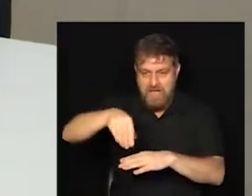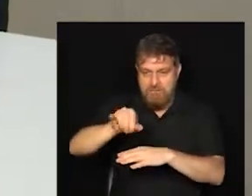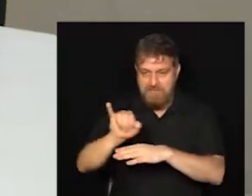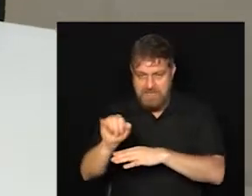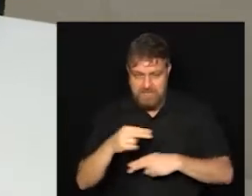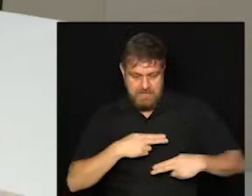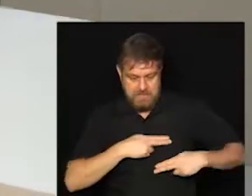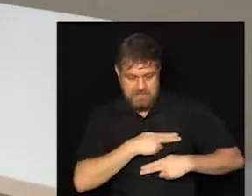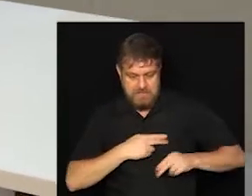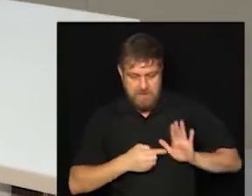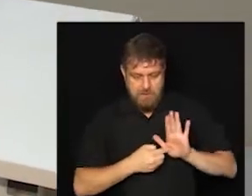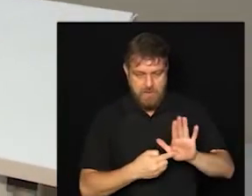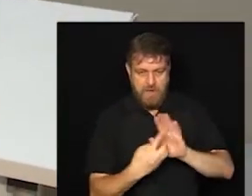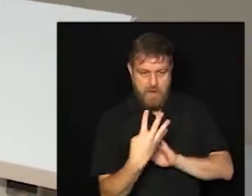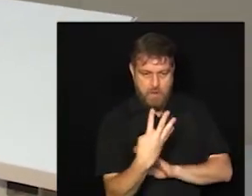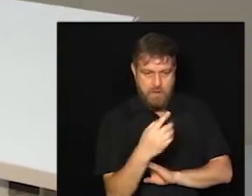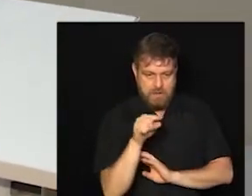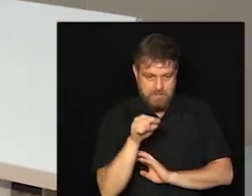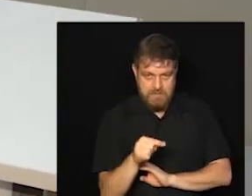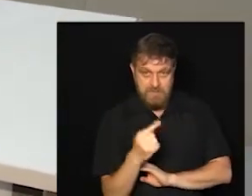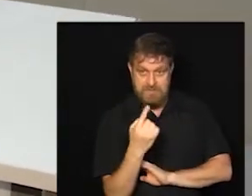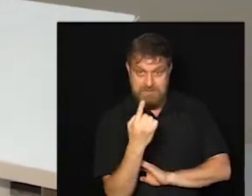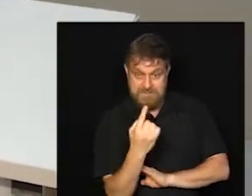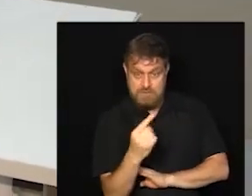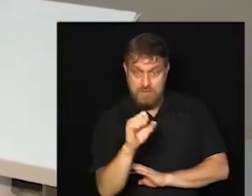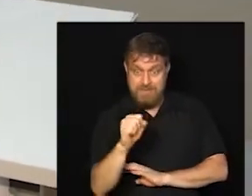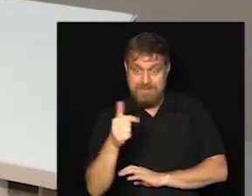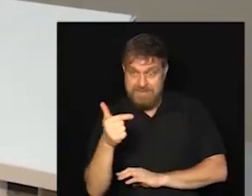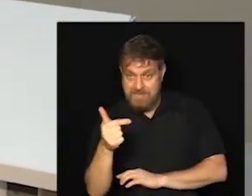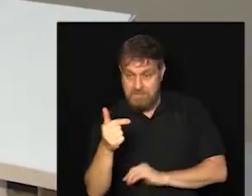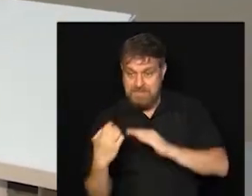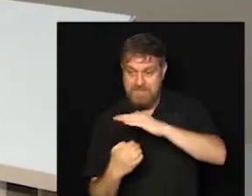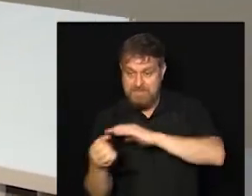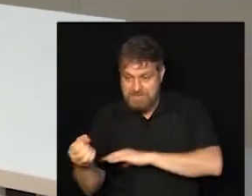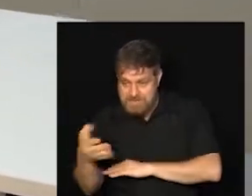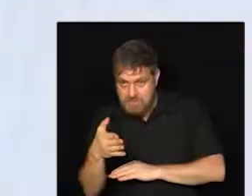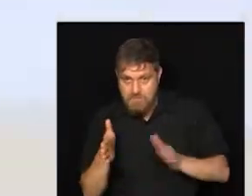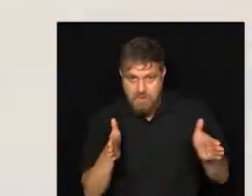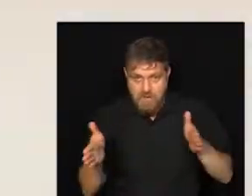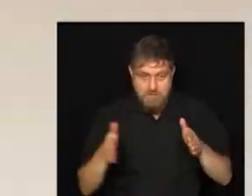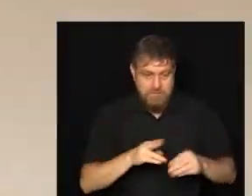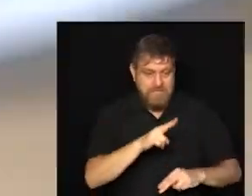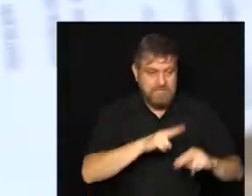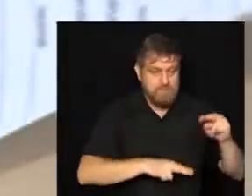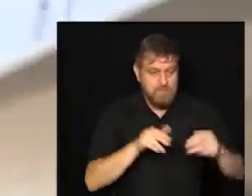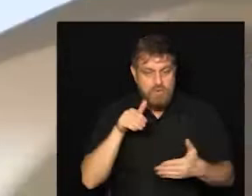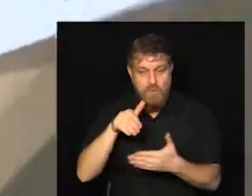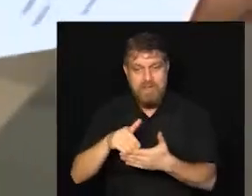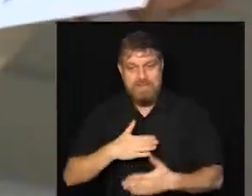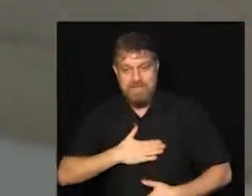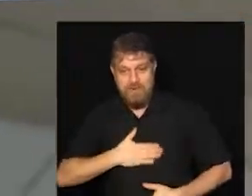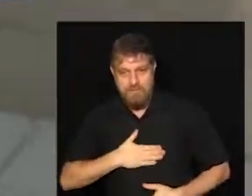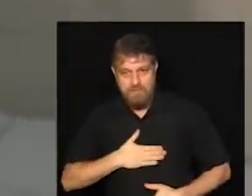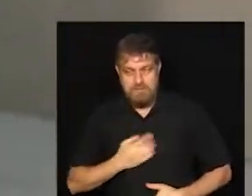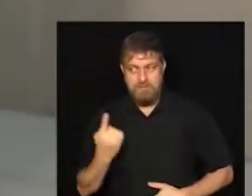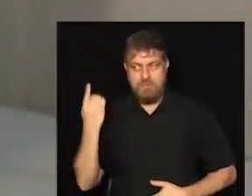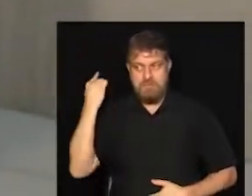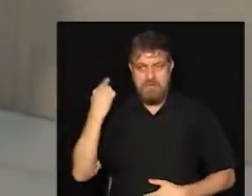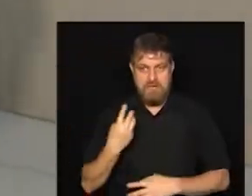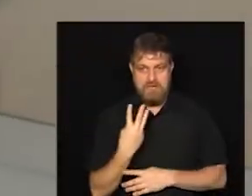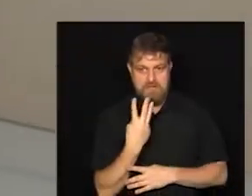Sebrae apontam 4.182 novas empresas criadas de junho a agosto, contra